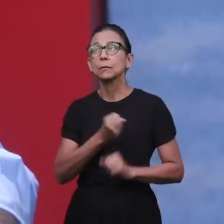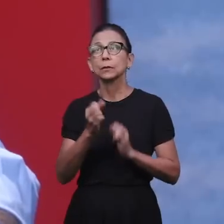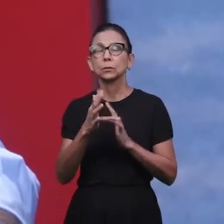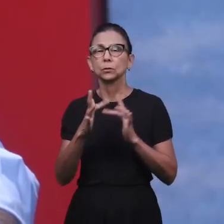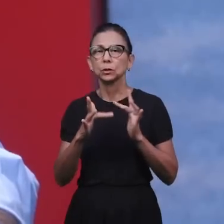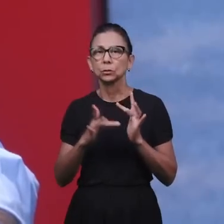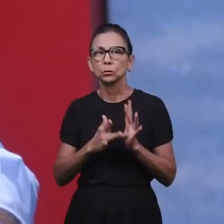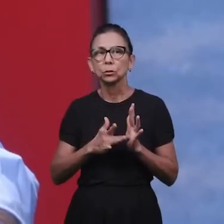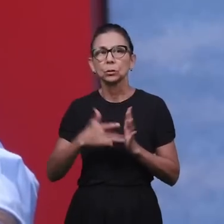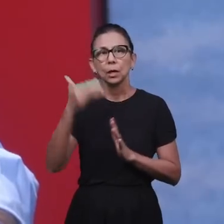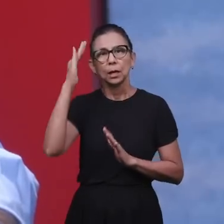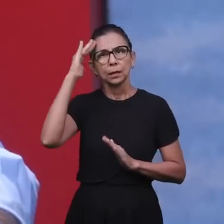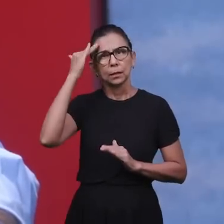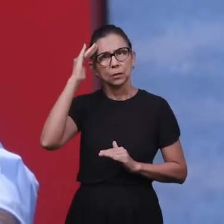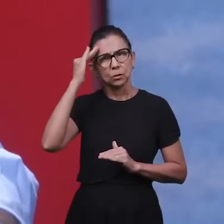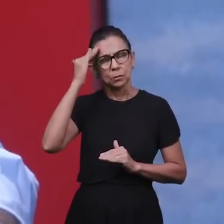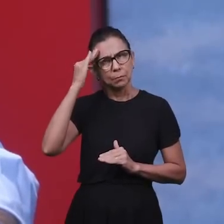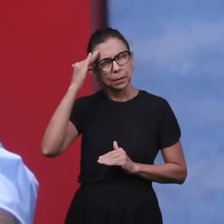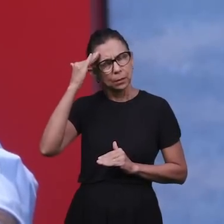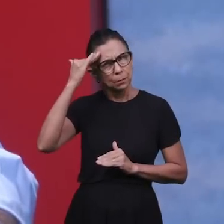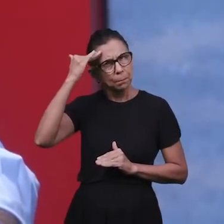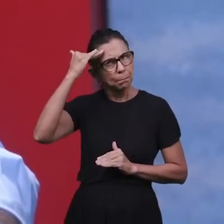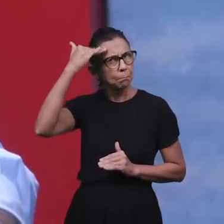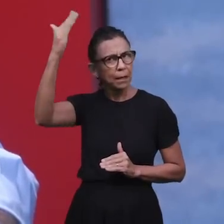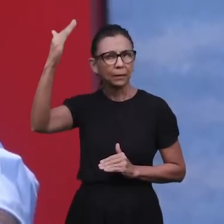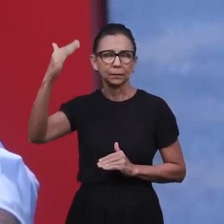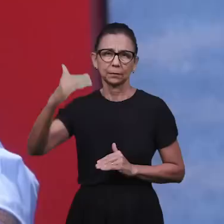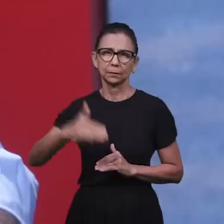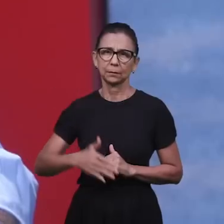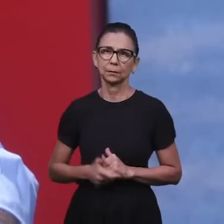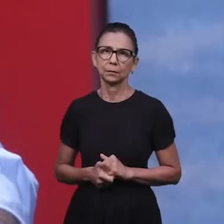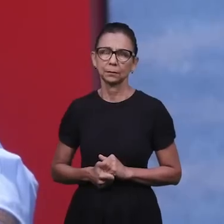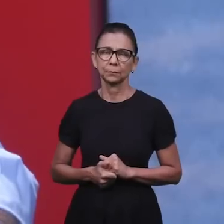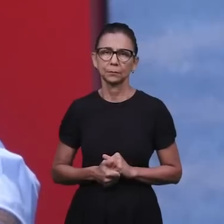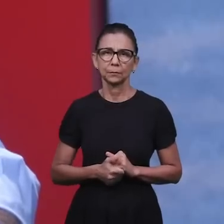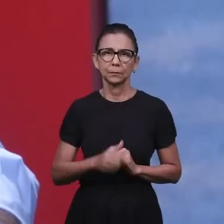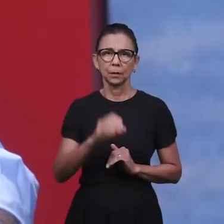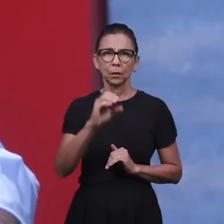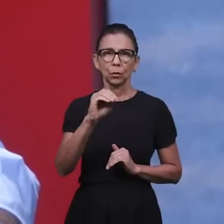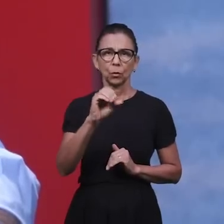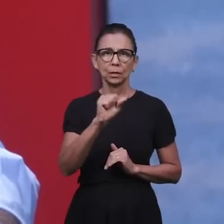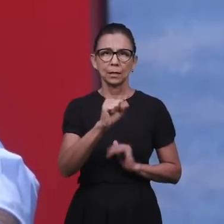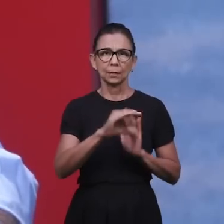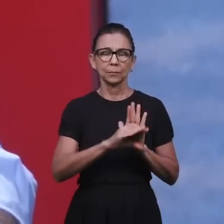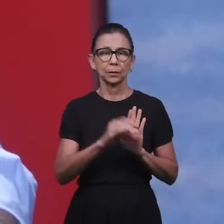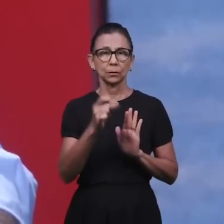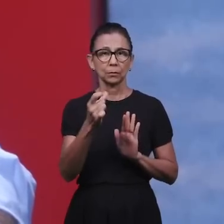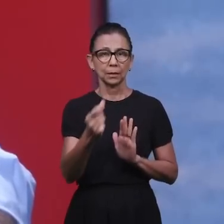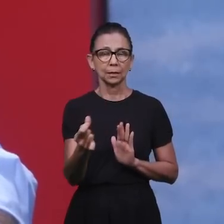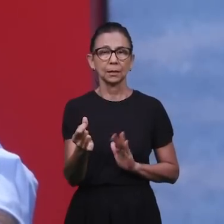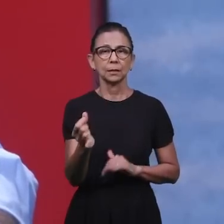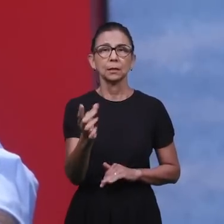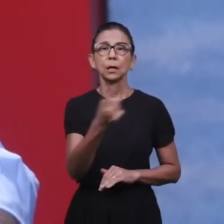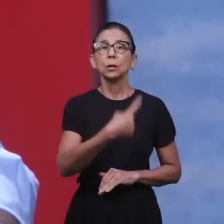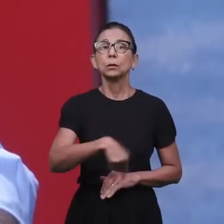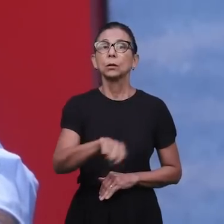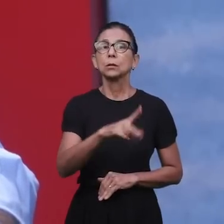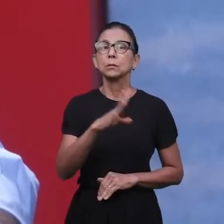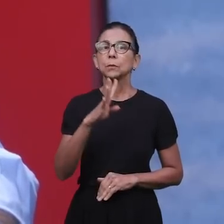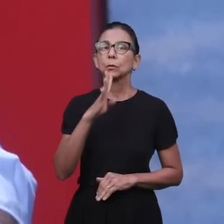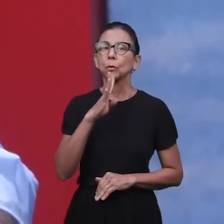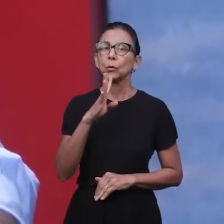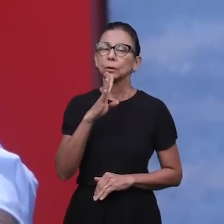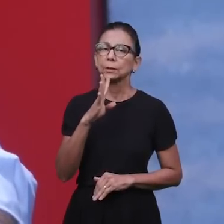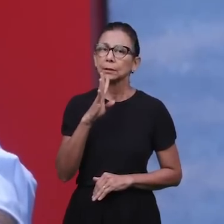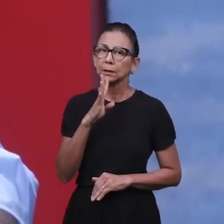No capítulo 6 de Oséias, a palavra diz assim: conheçamos e prossigamos